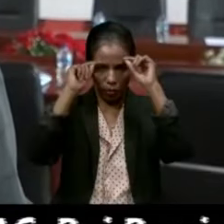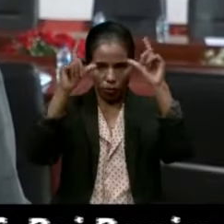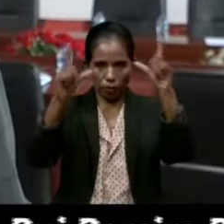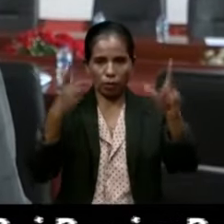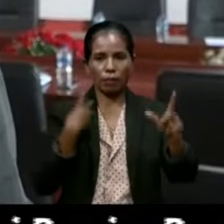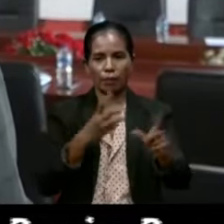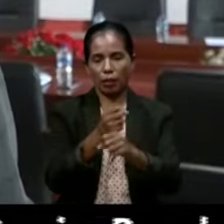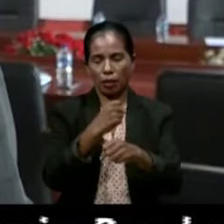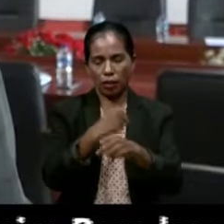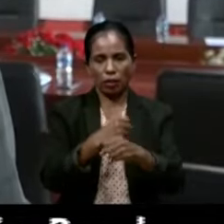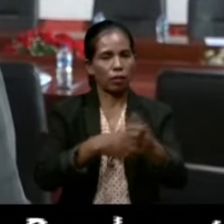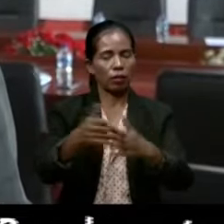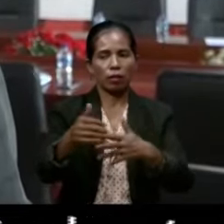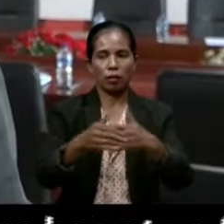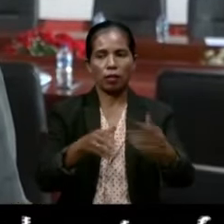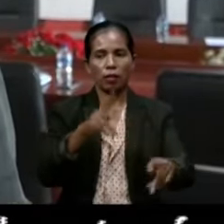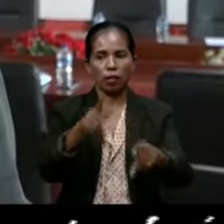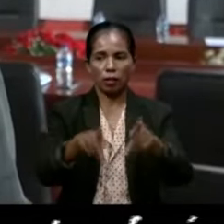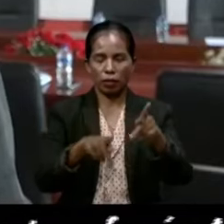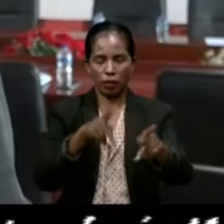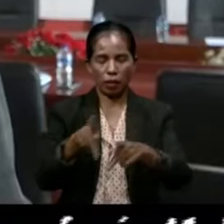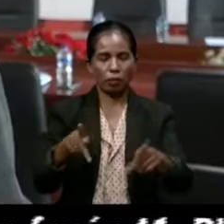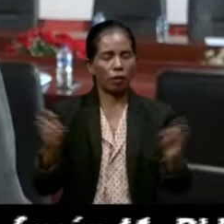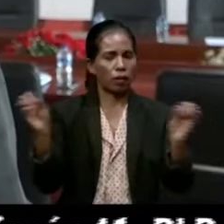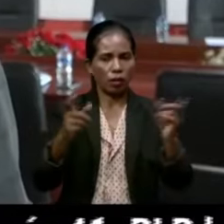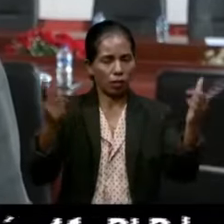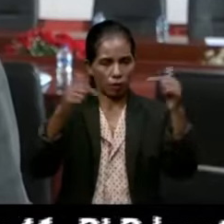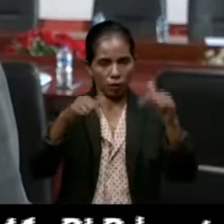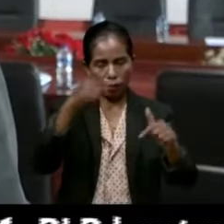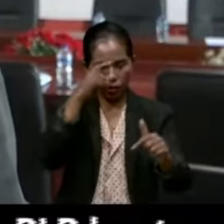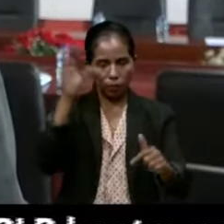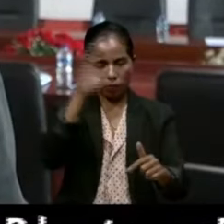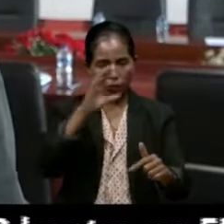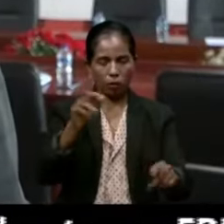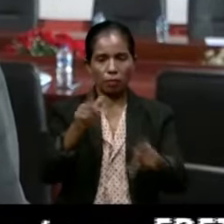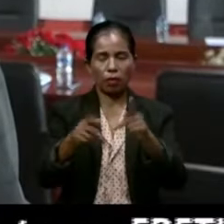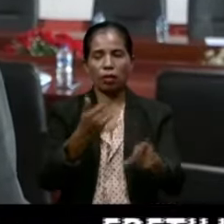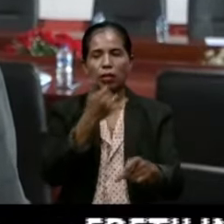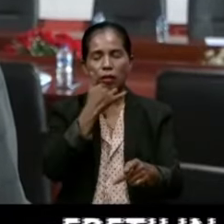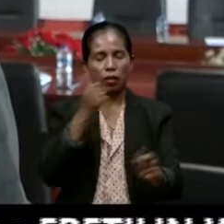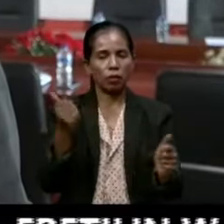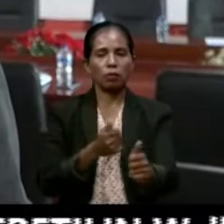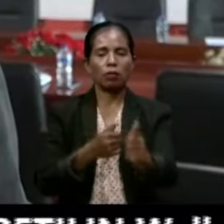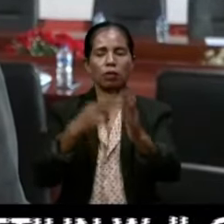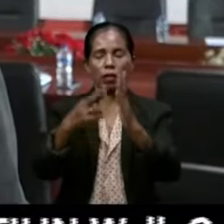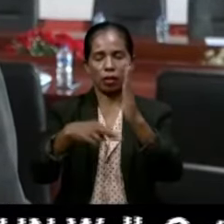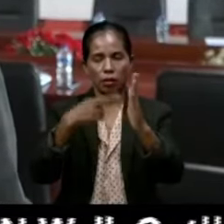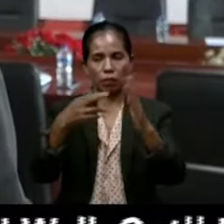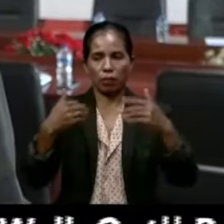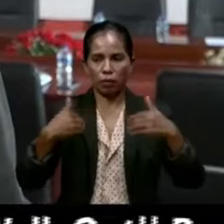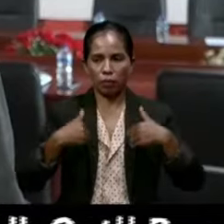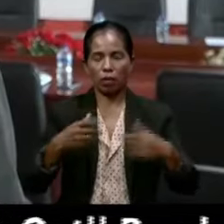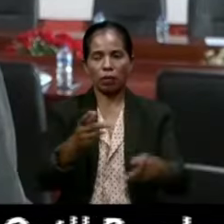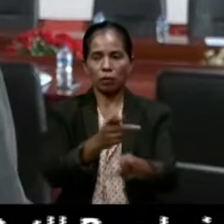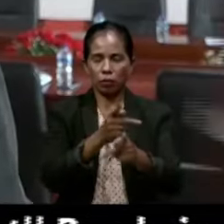al spesa un arbir rate ema investment investor sir la mai tamba bukare te menya sal latu regra nevia irane maka hau